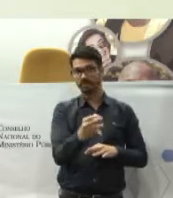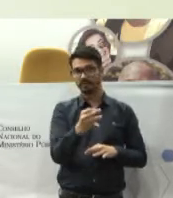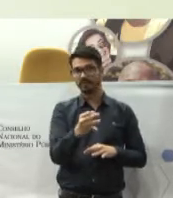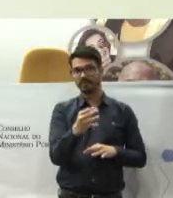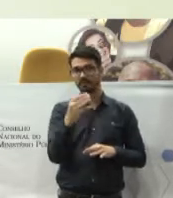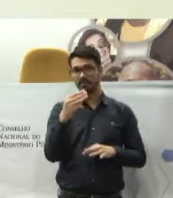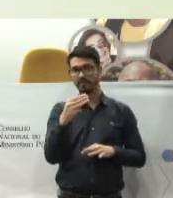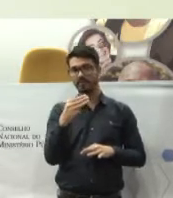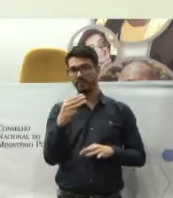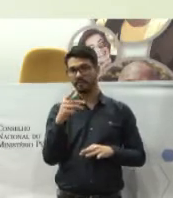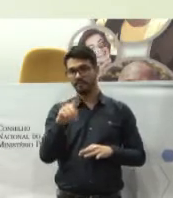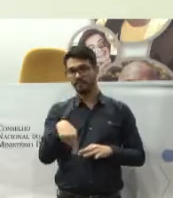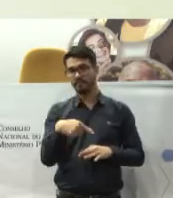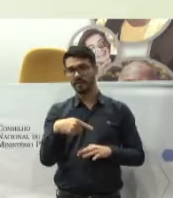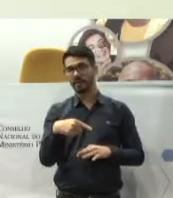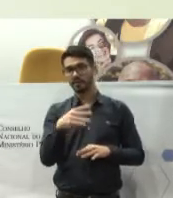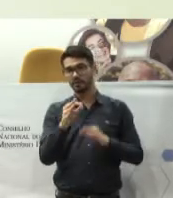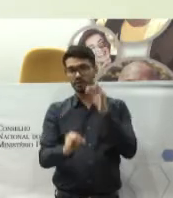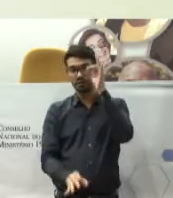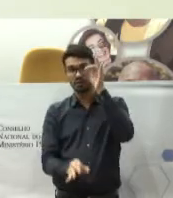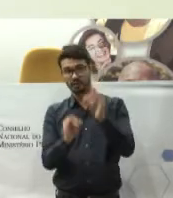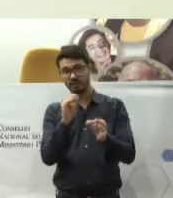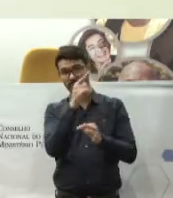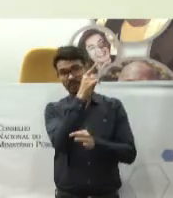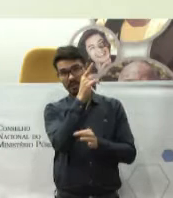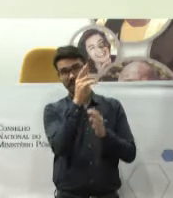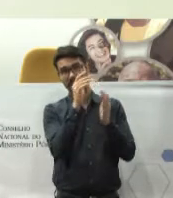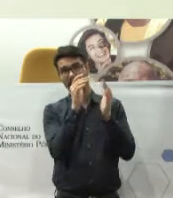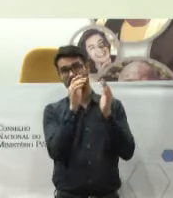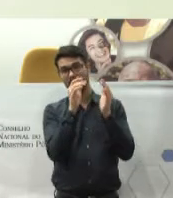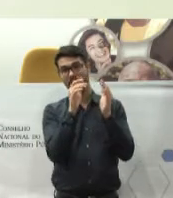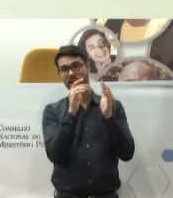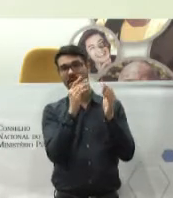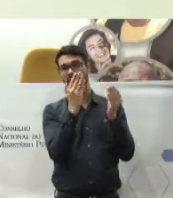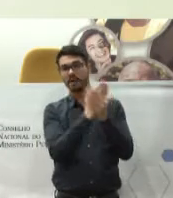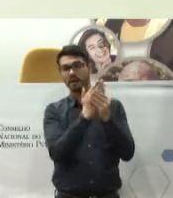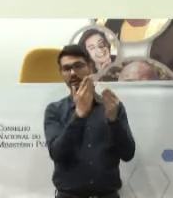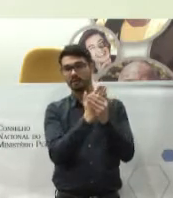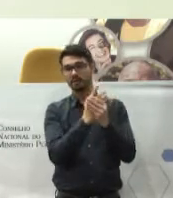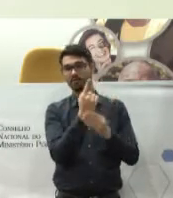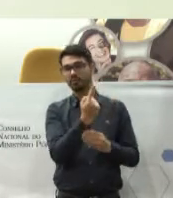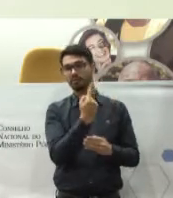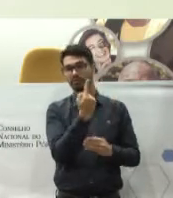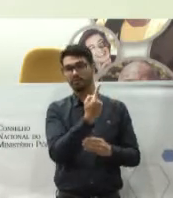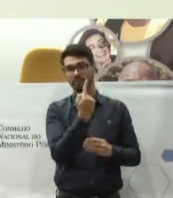62,4% dos magistrados, as ações individuais são mais efetivas.